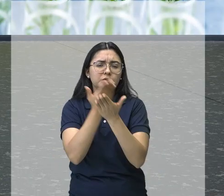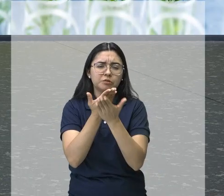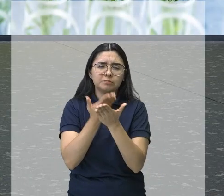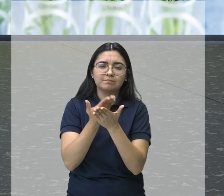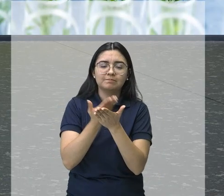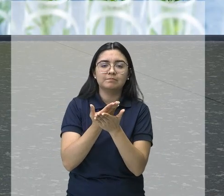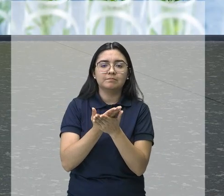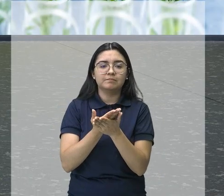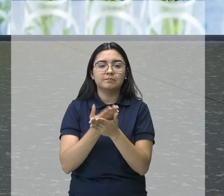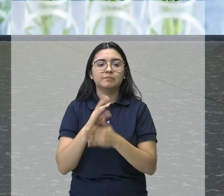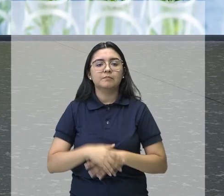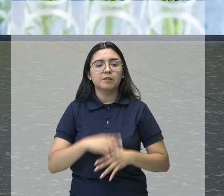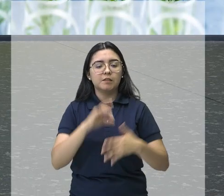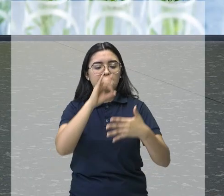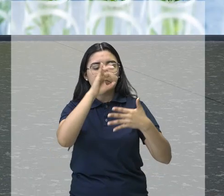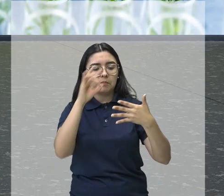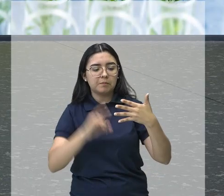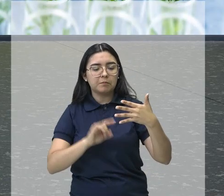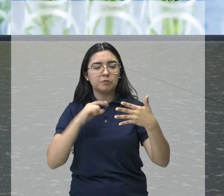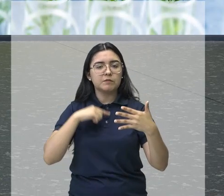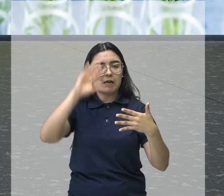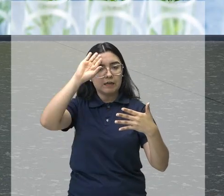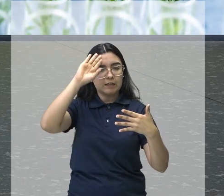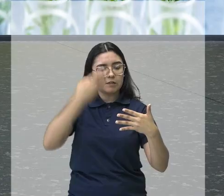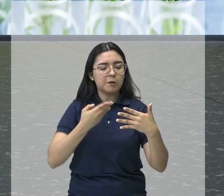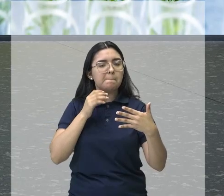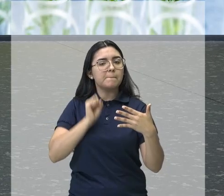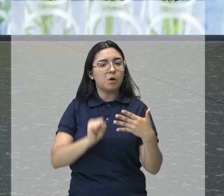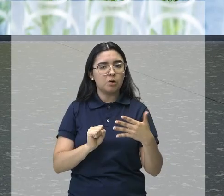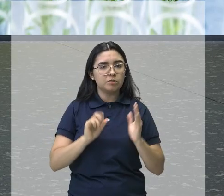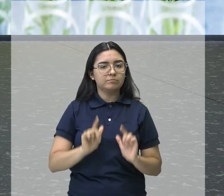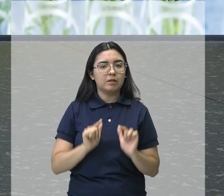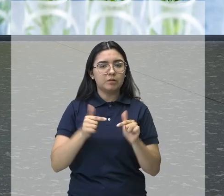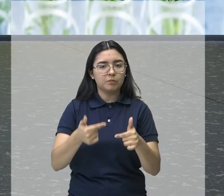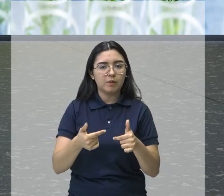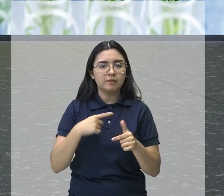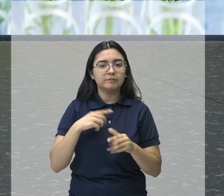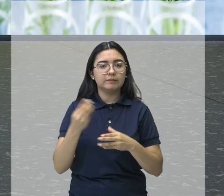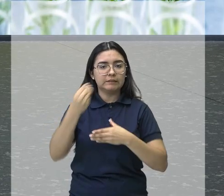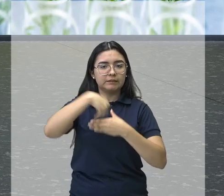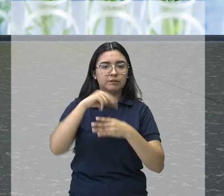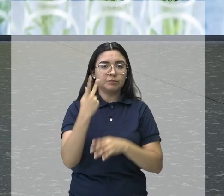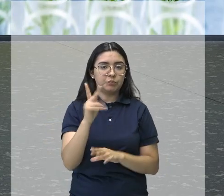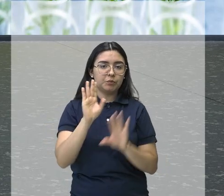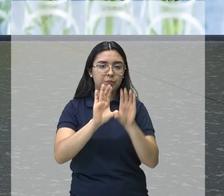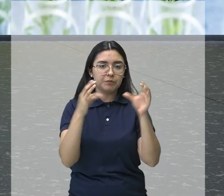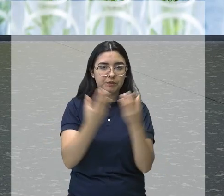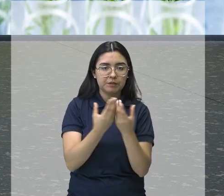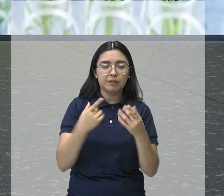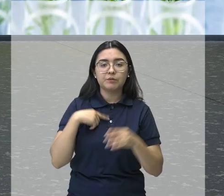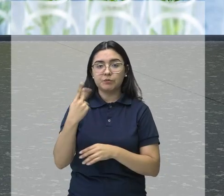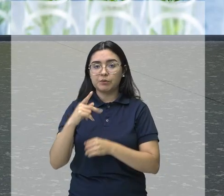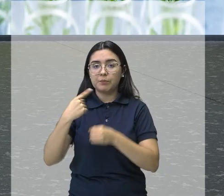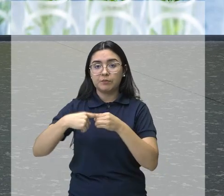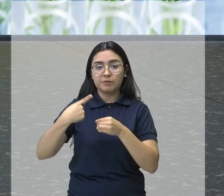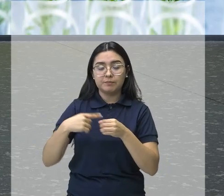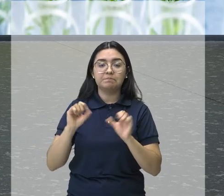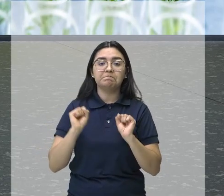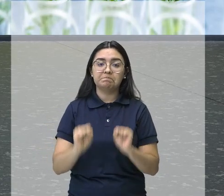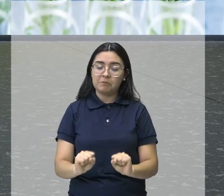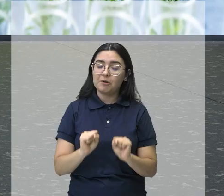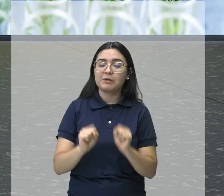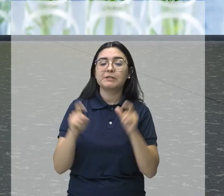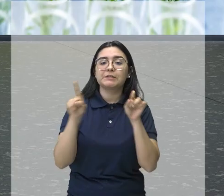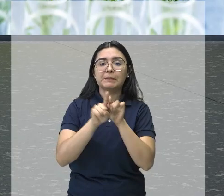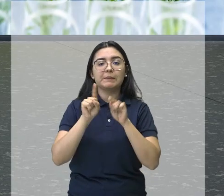estudar e ver aí onde você acredita que pode atuar dentro da sua comunidade, do seu município, trazer